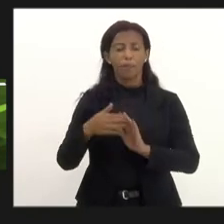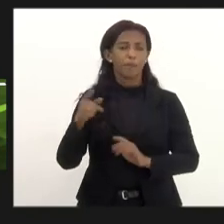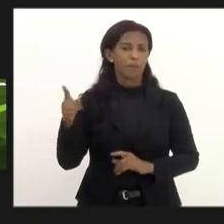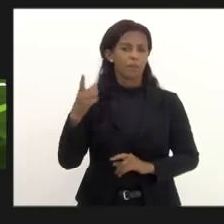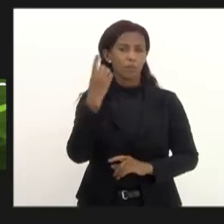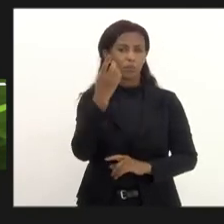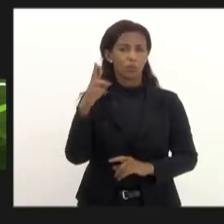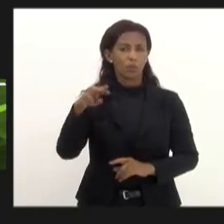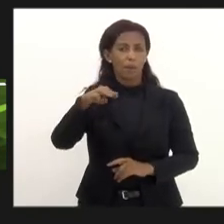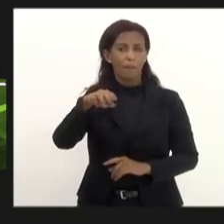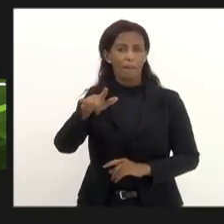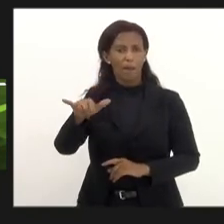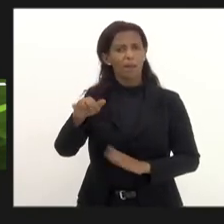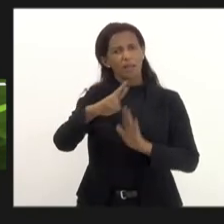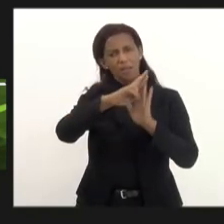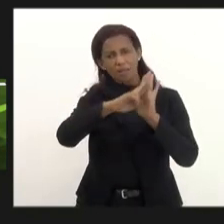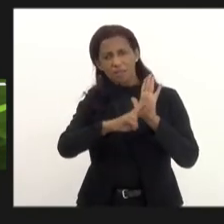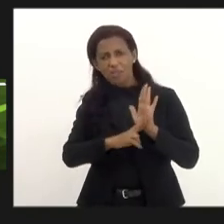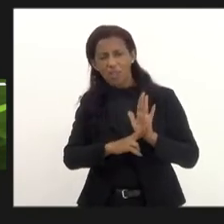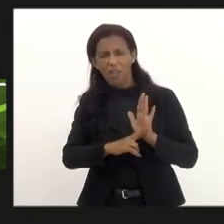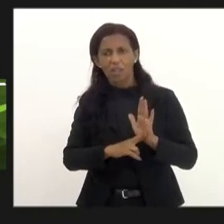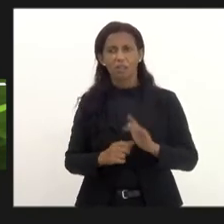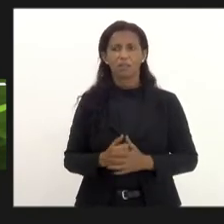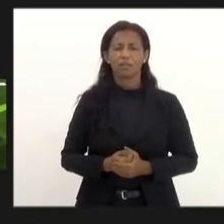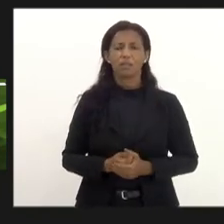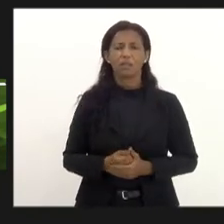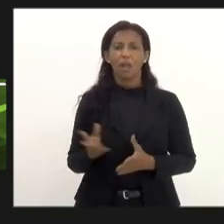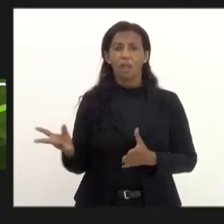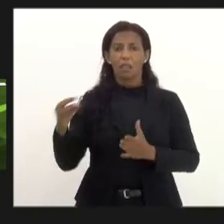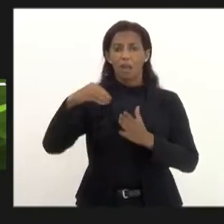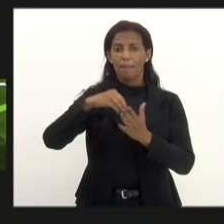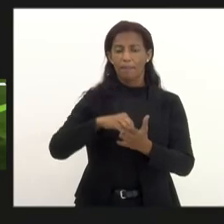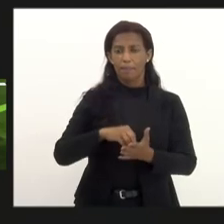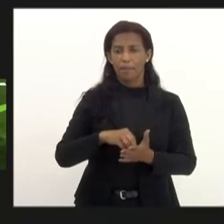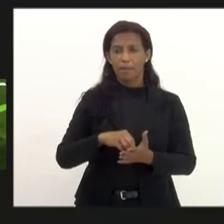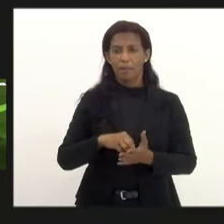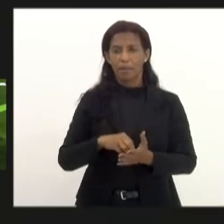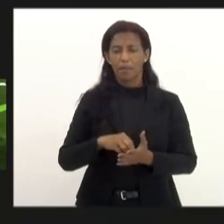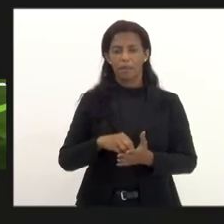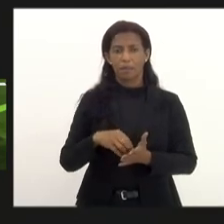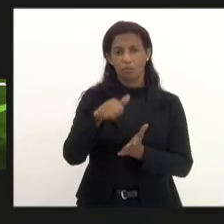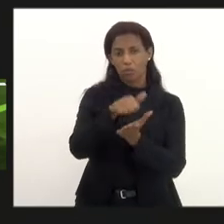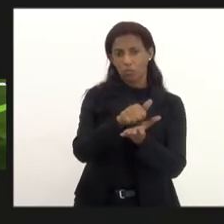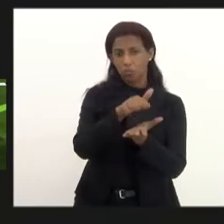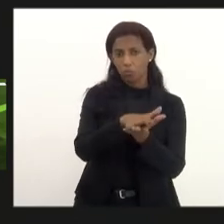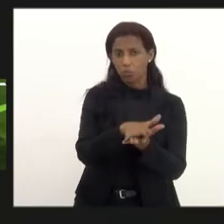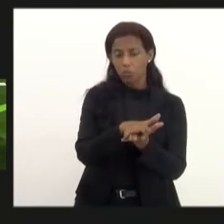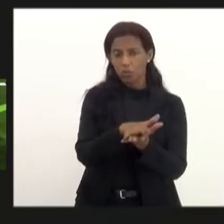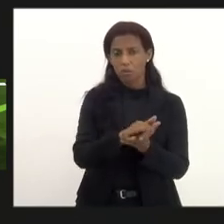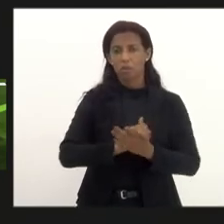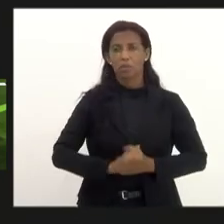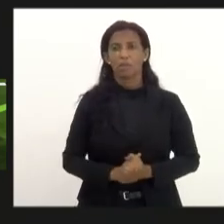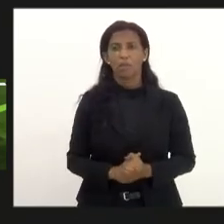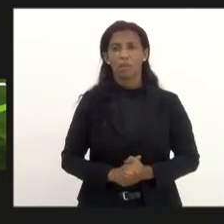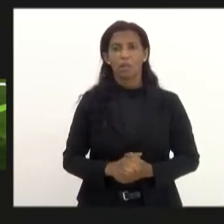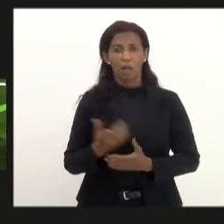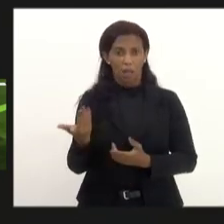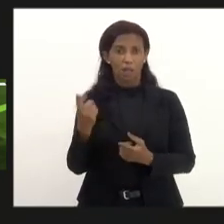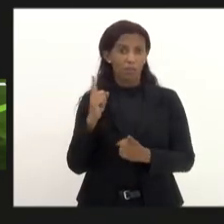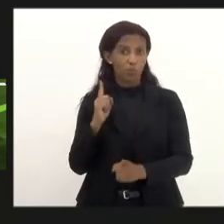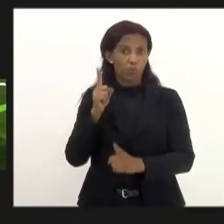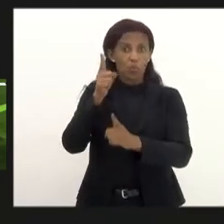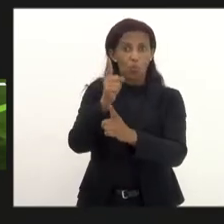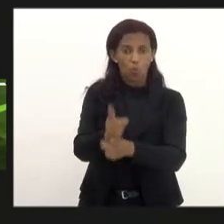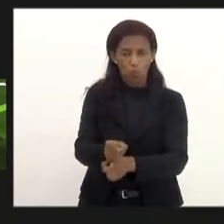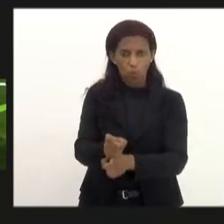colocou, o interessante é que essas regras, né, da aplicação das multas, elas venham de encontro,